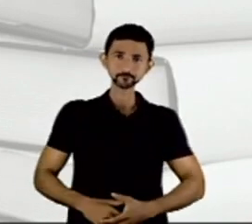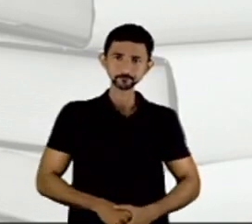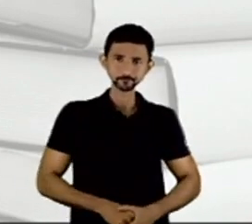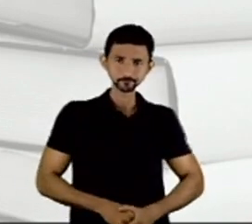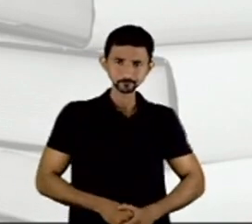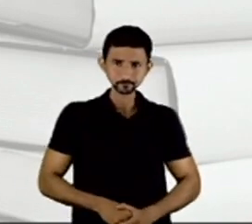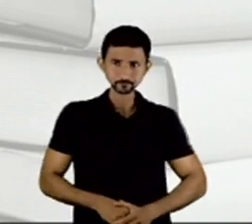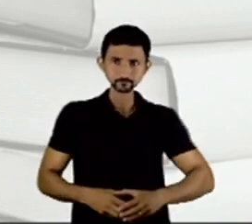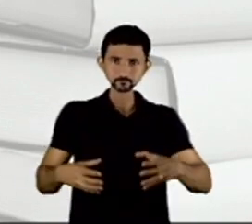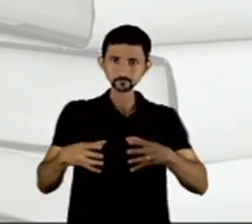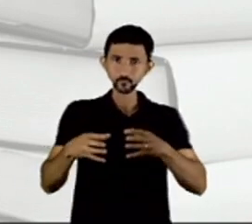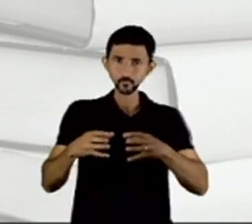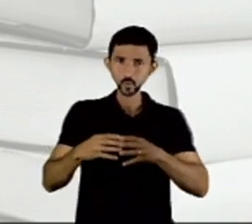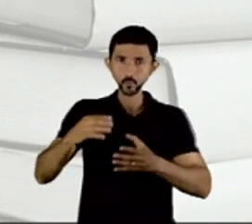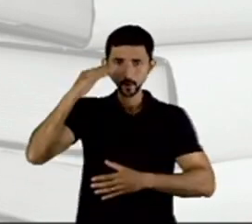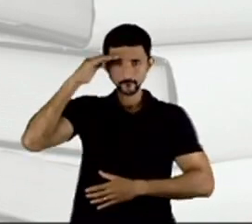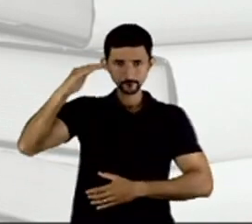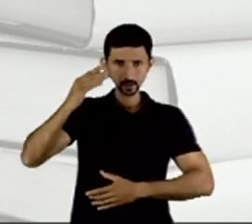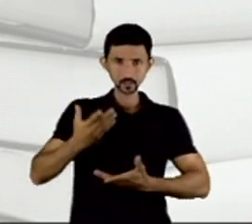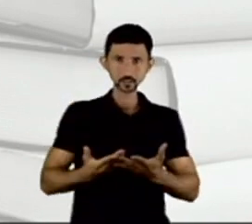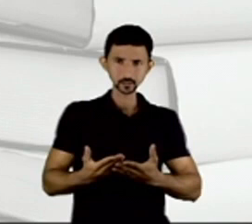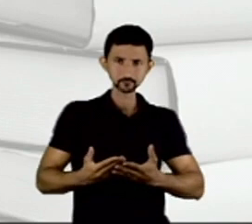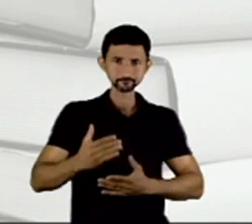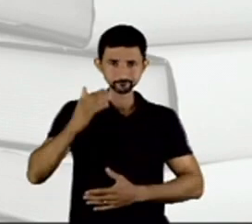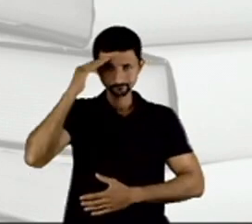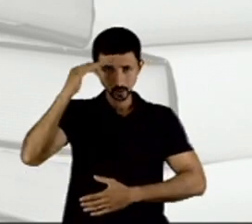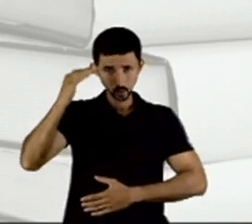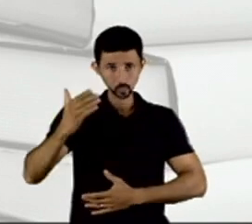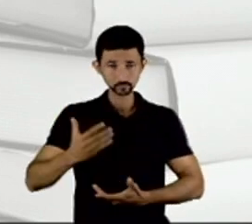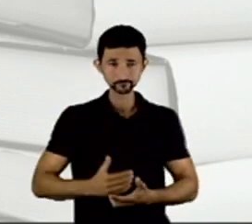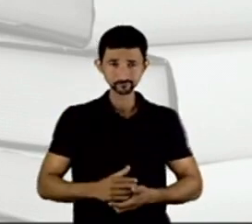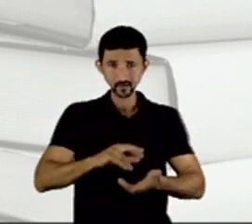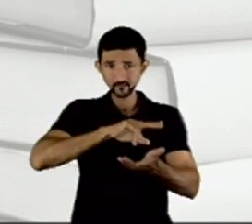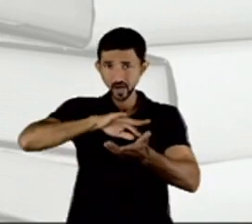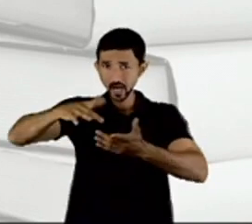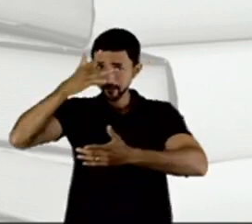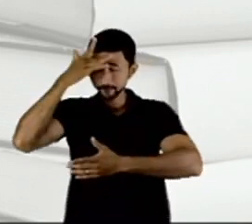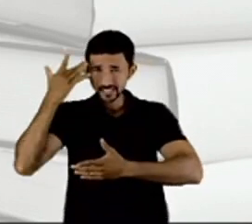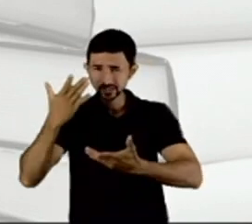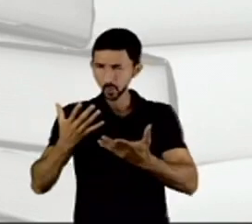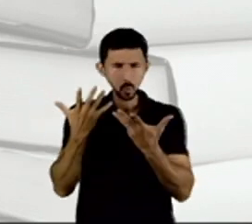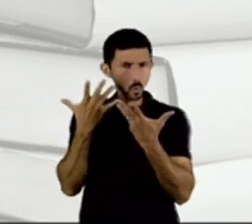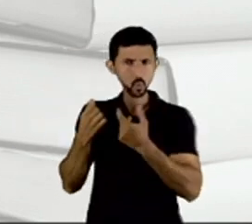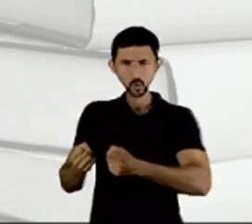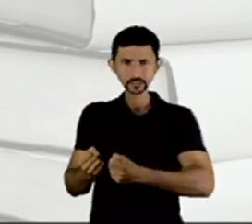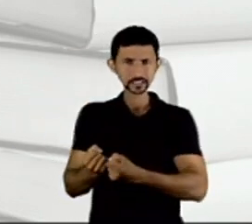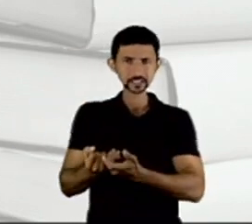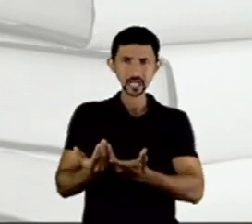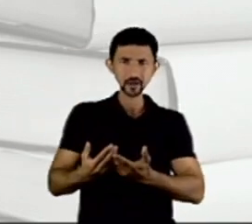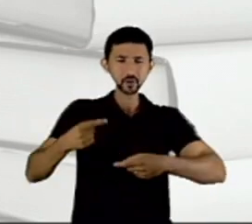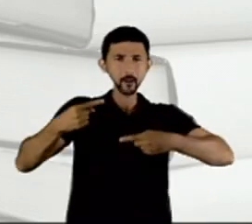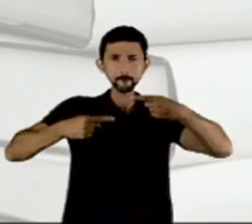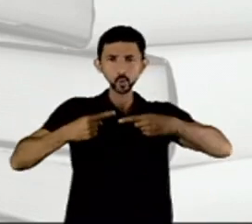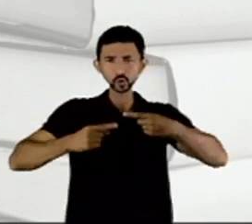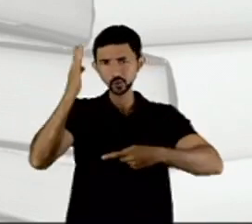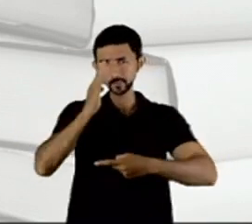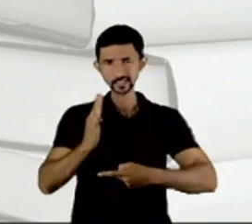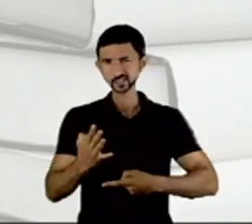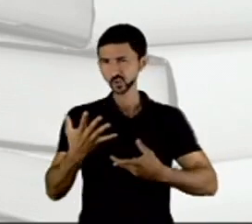de oficiais era composto, em geral, por tenentes e capitães, que estavam insatisfeitos com o sistema político